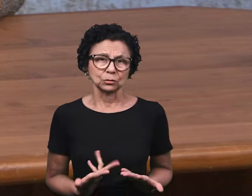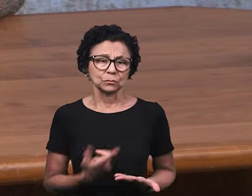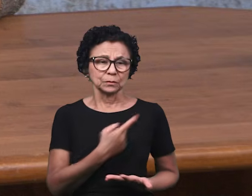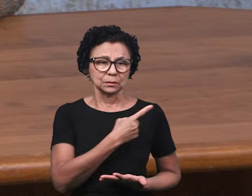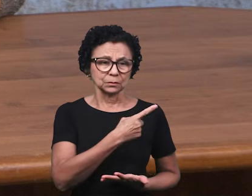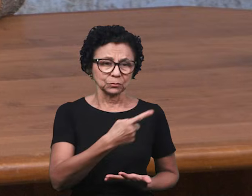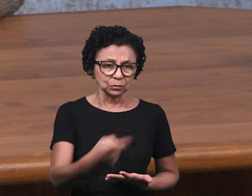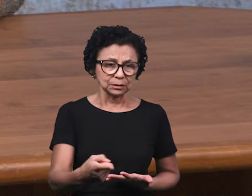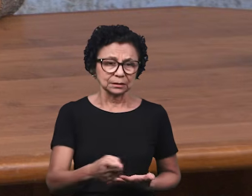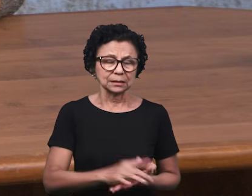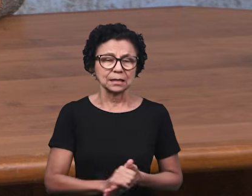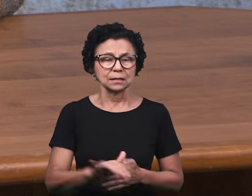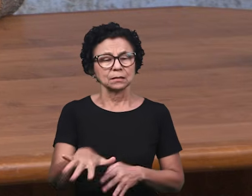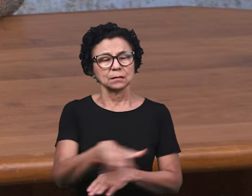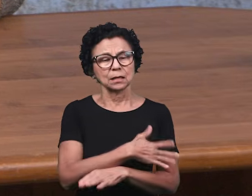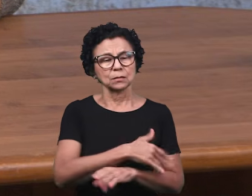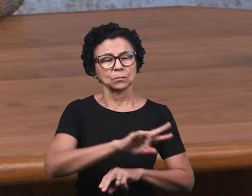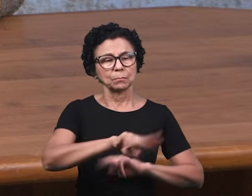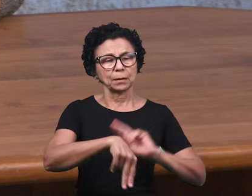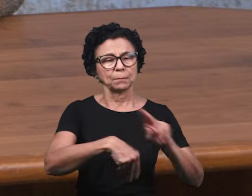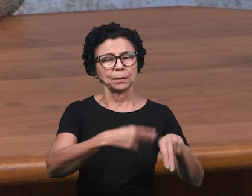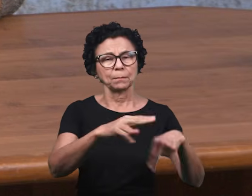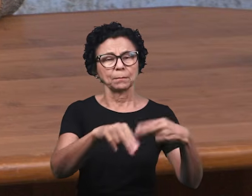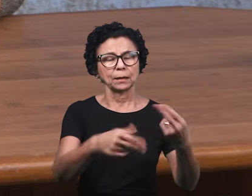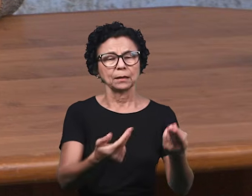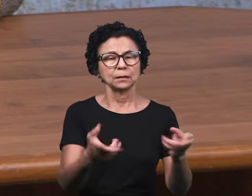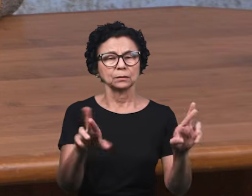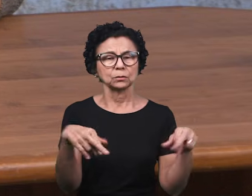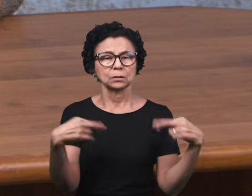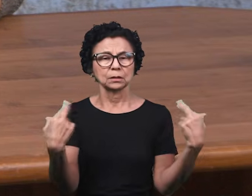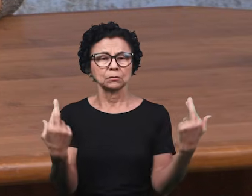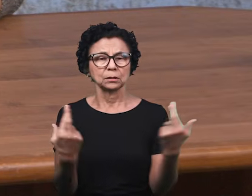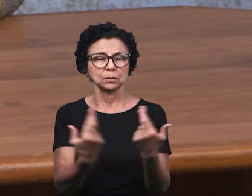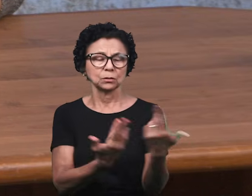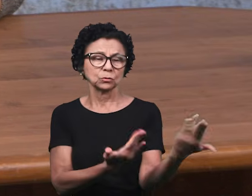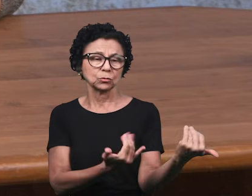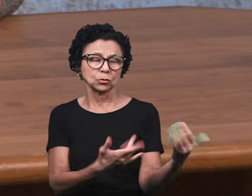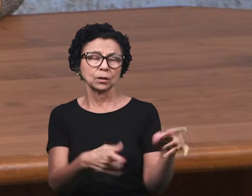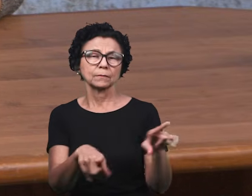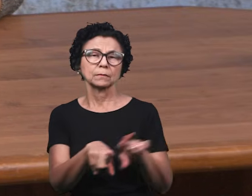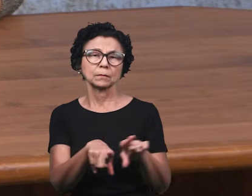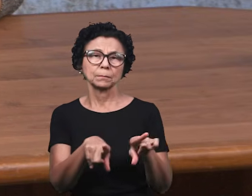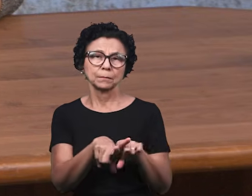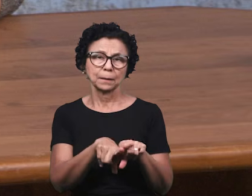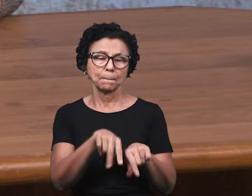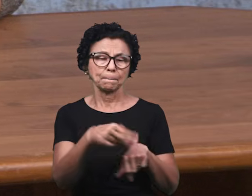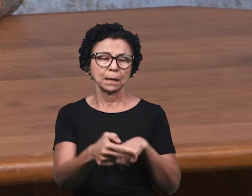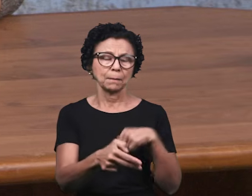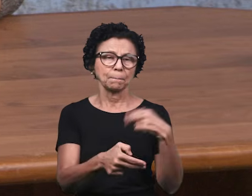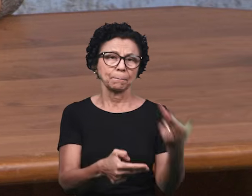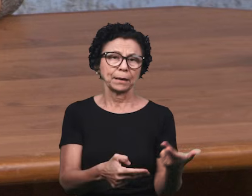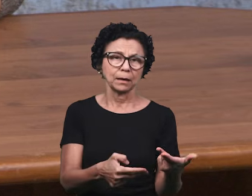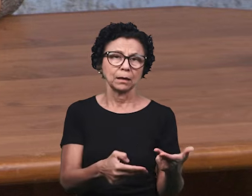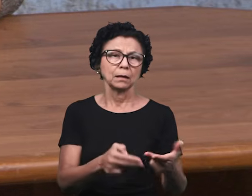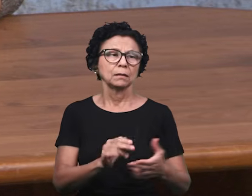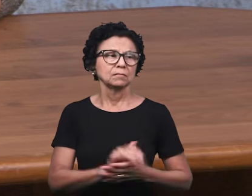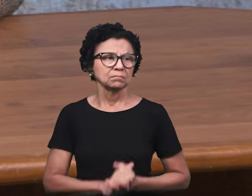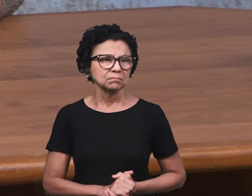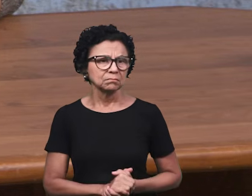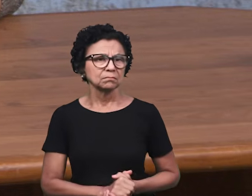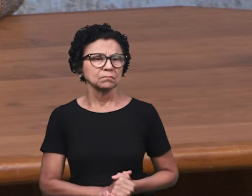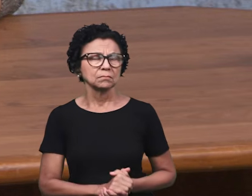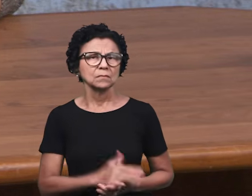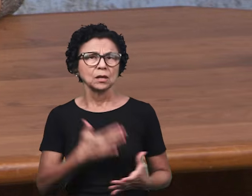pelas ruas e nas reuniões dos mancebos juntamente, porque até o marido com a